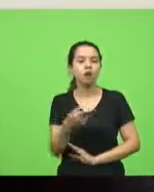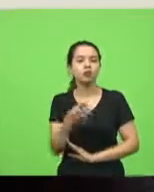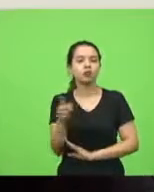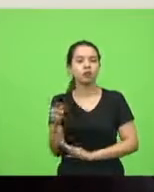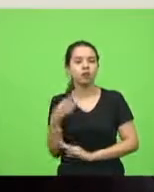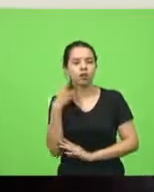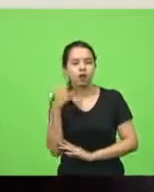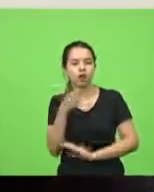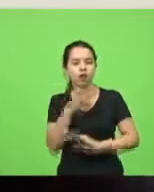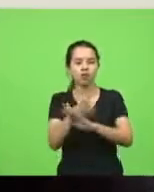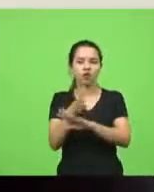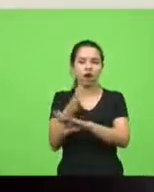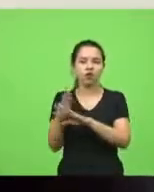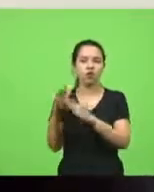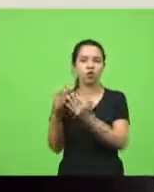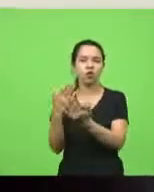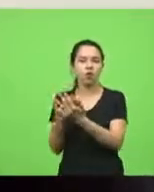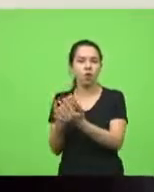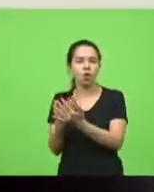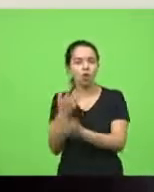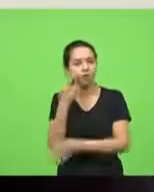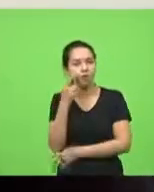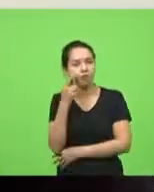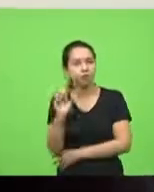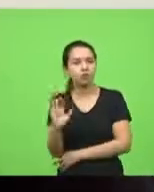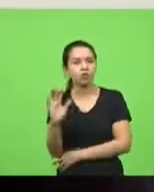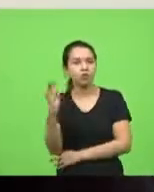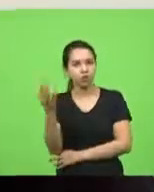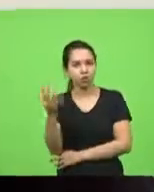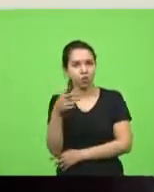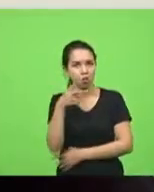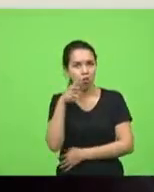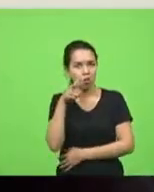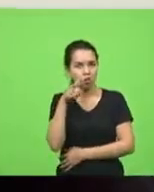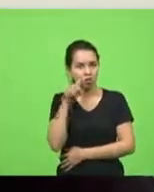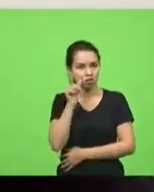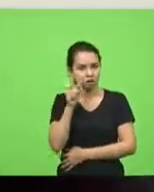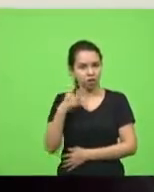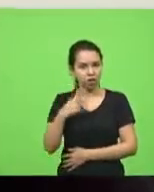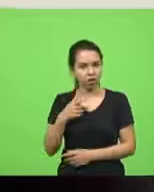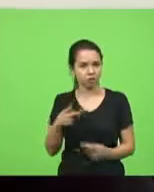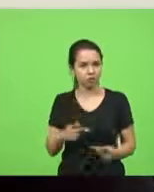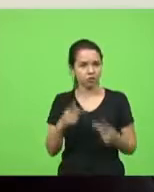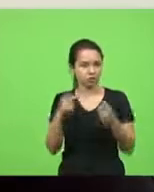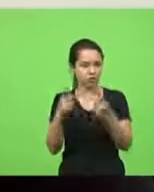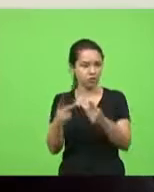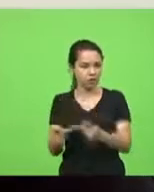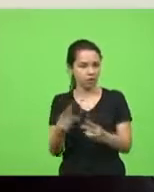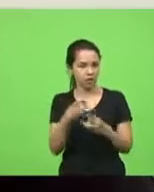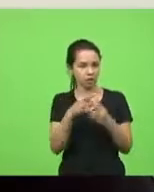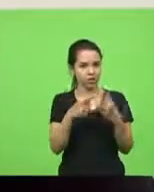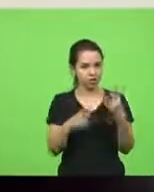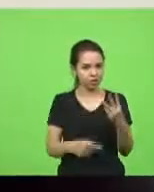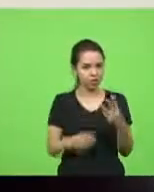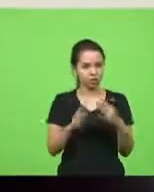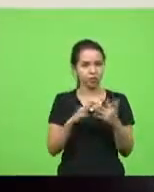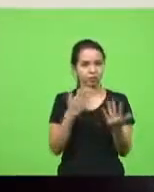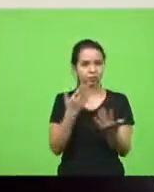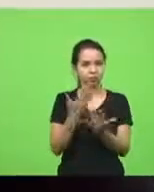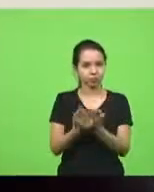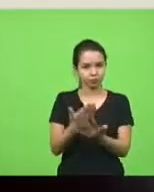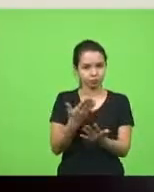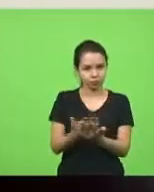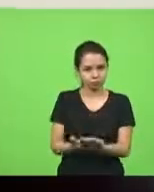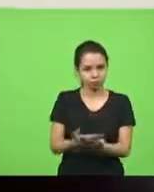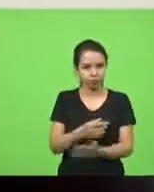nas escolas. Ontem eu visitei 3 escolas, da rede municipal e da rede